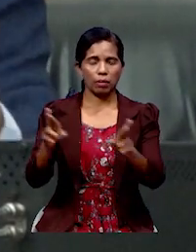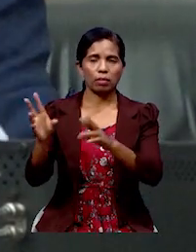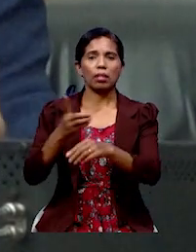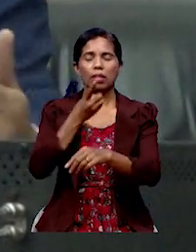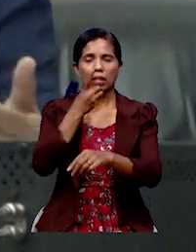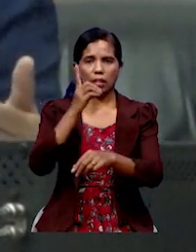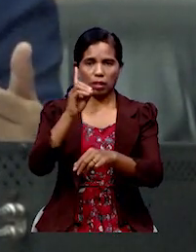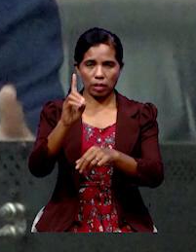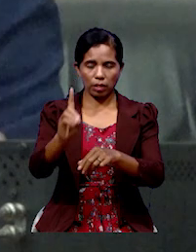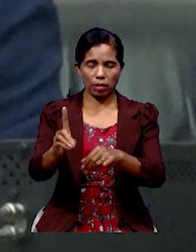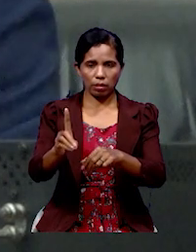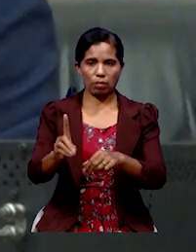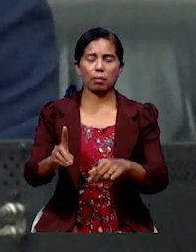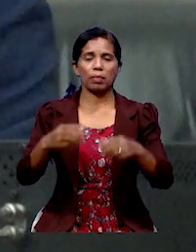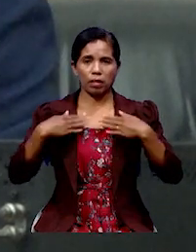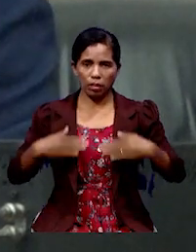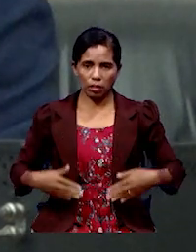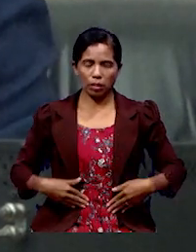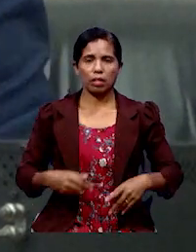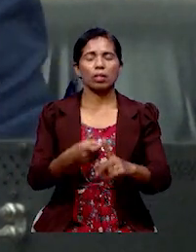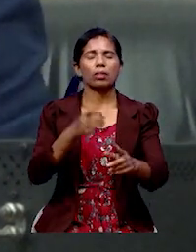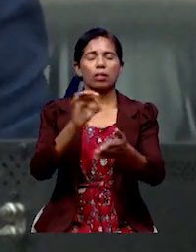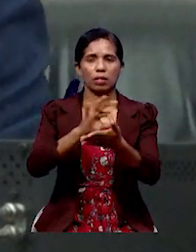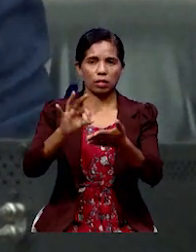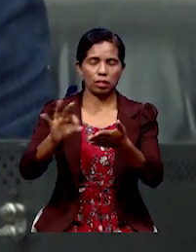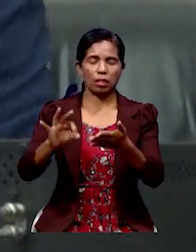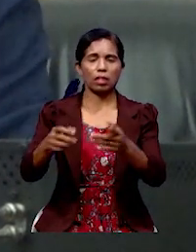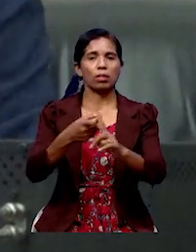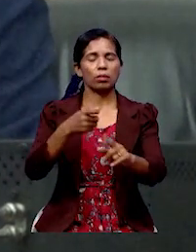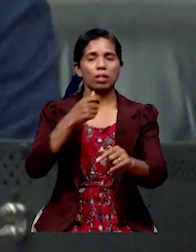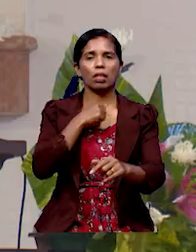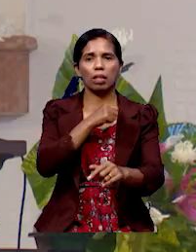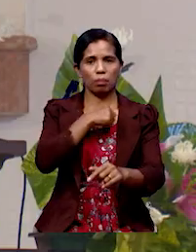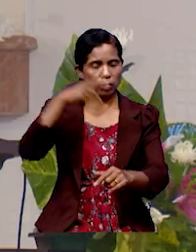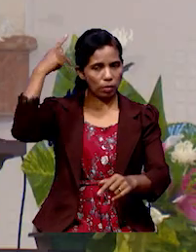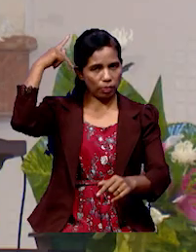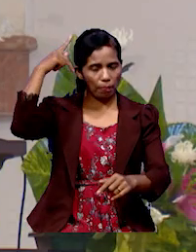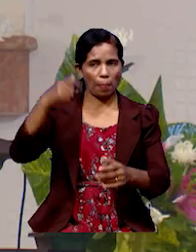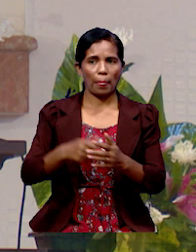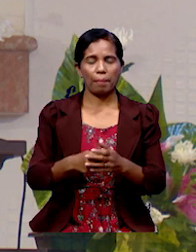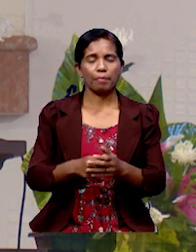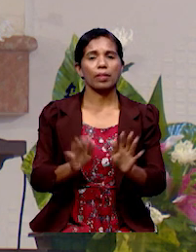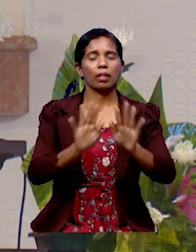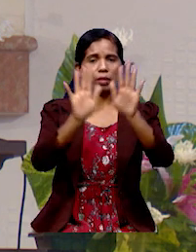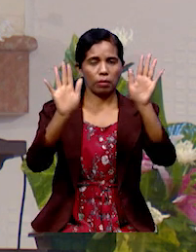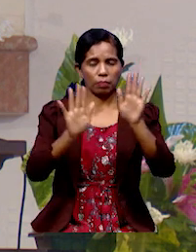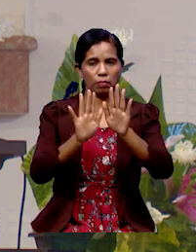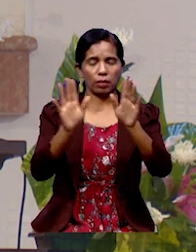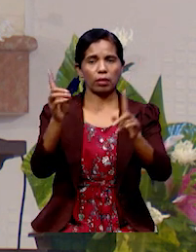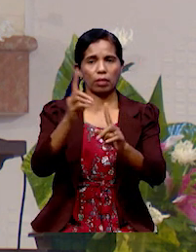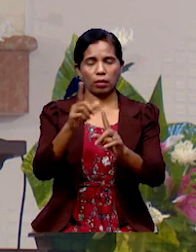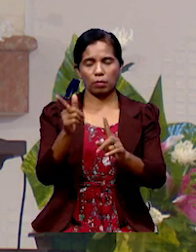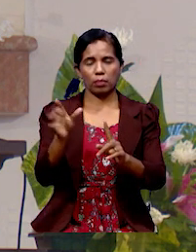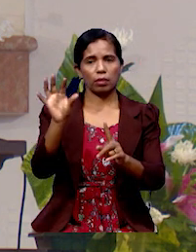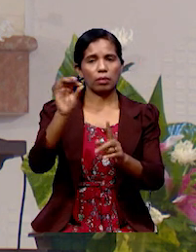declaração fraternidade humana nebe assina Husi Papa Francisco Rasek. Papa Francisco e Domingo Loron Ruanulo Resensia